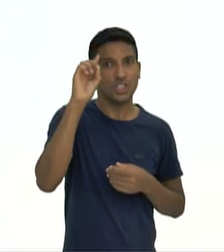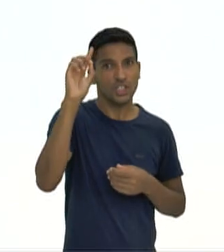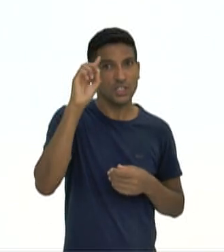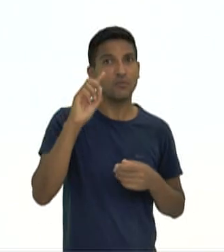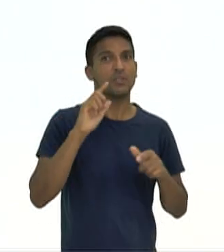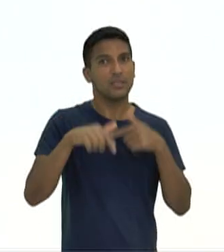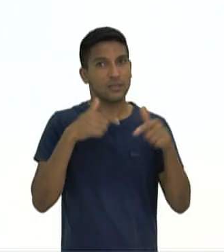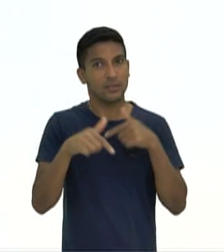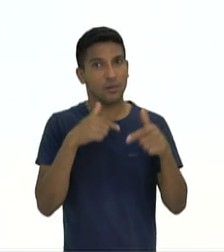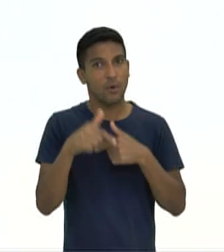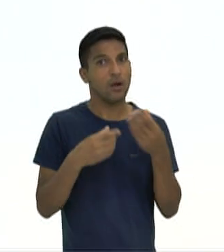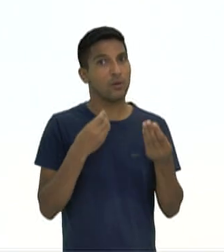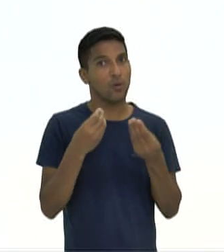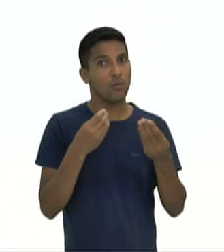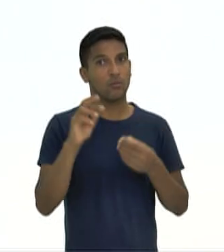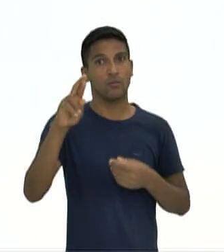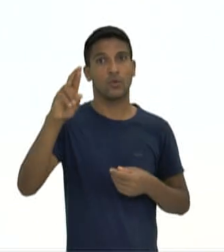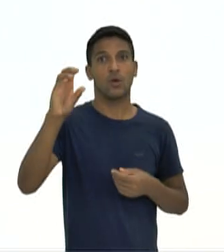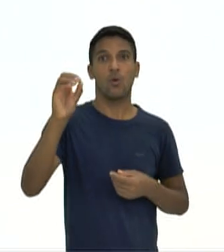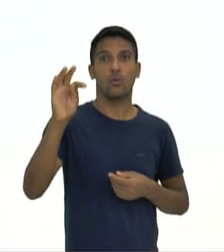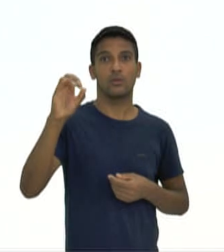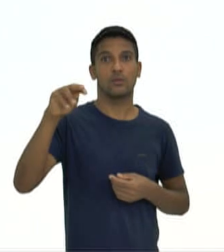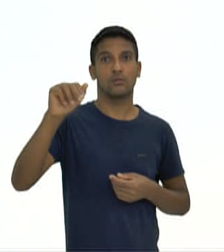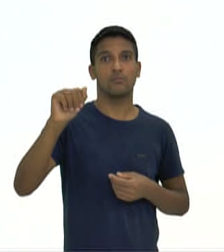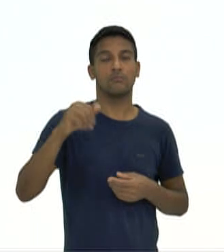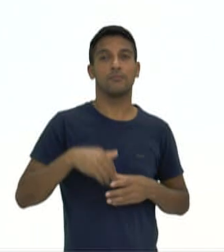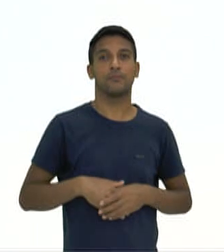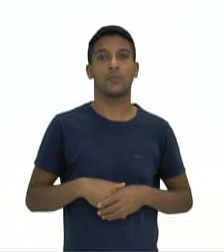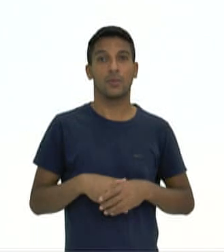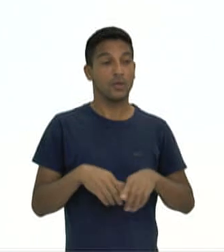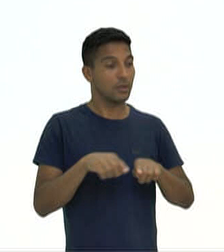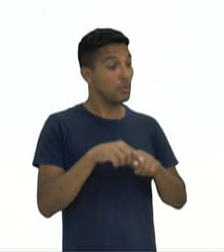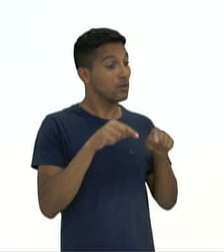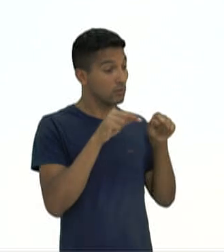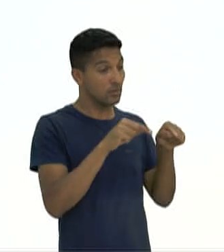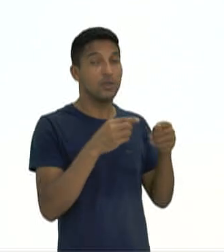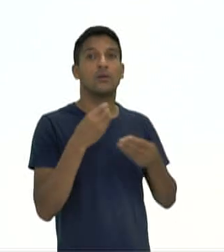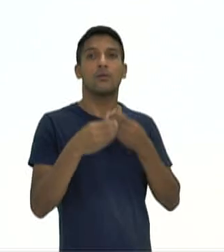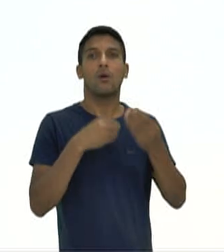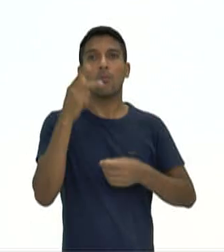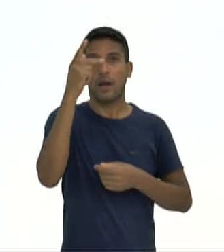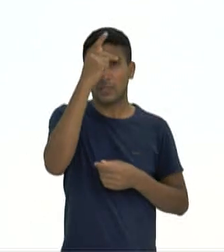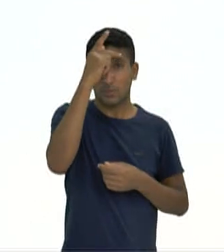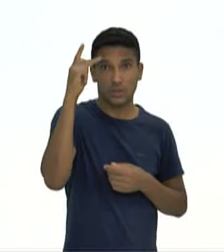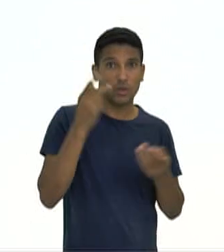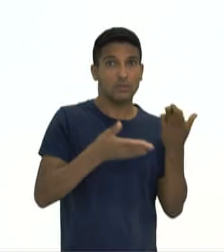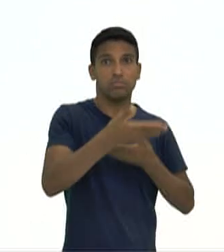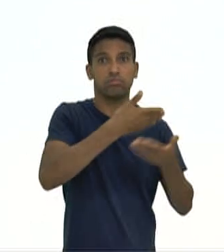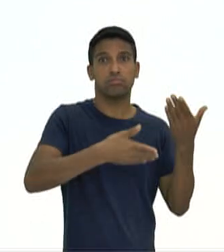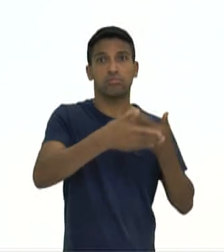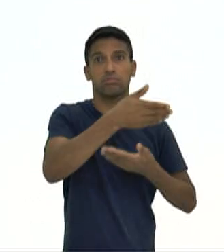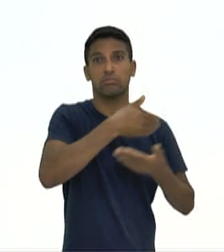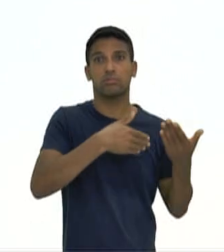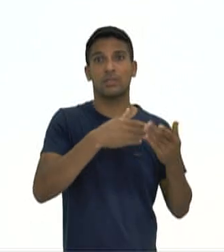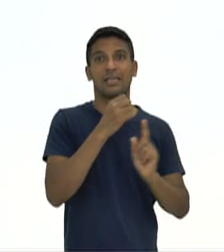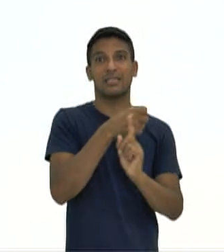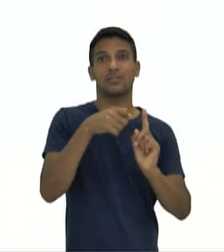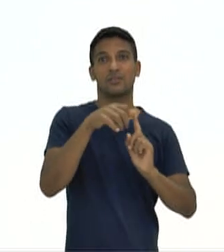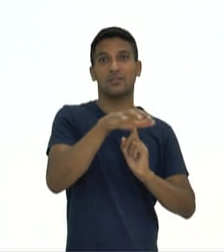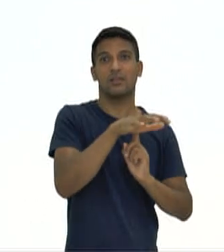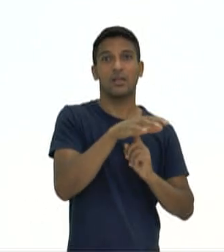as pessoas ou a sociedade? Ou ainda, em relação à sua profissão, o mercado de trabalho